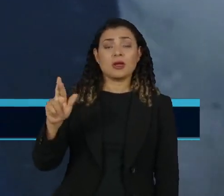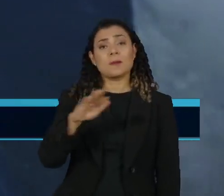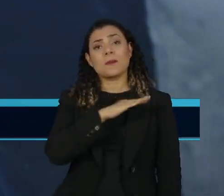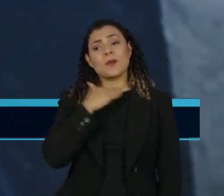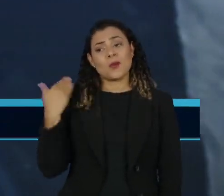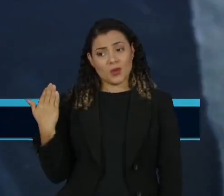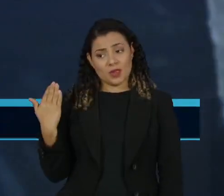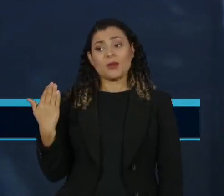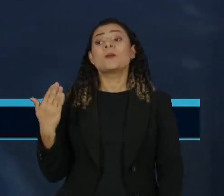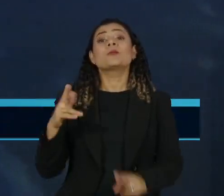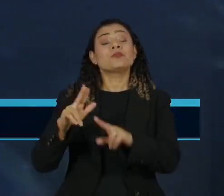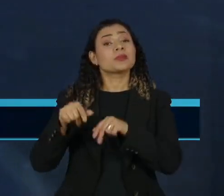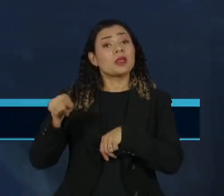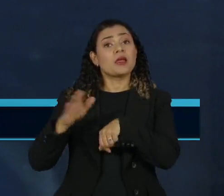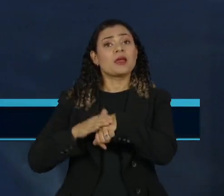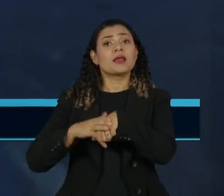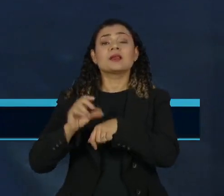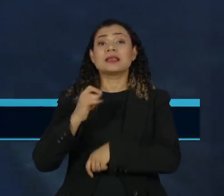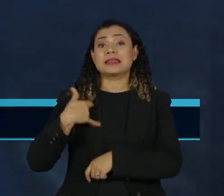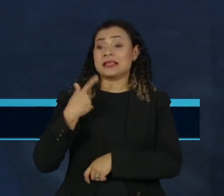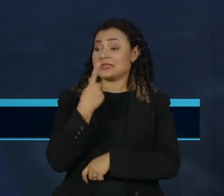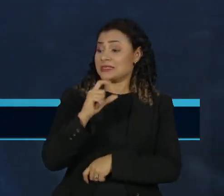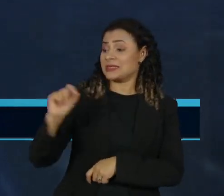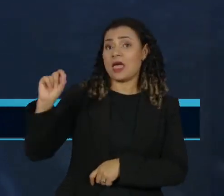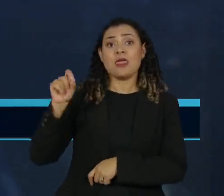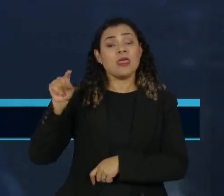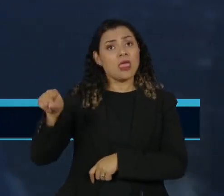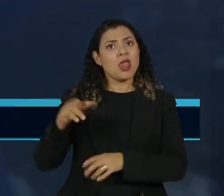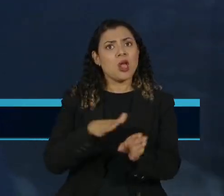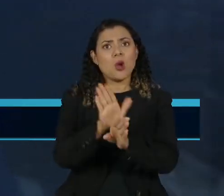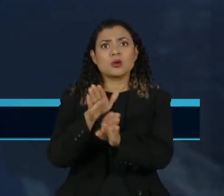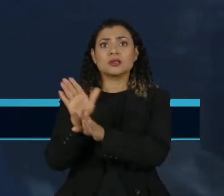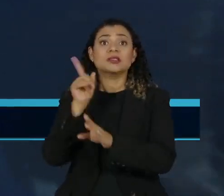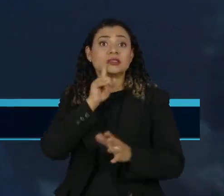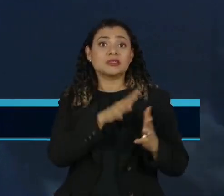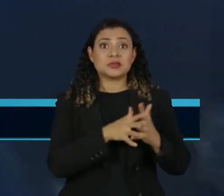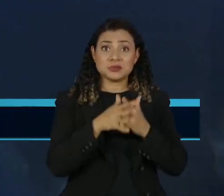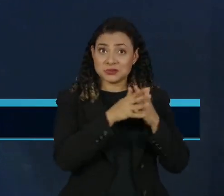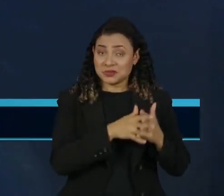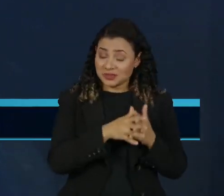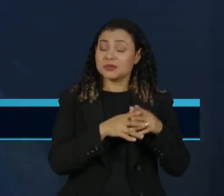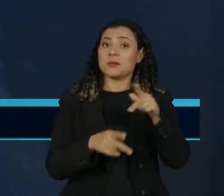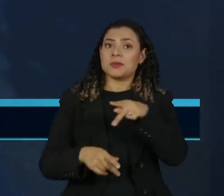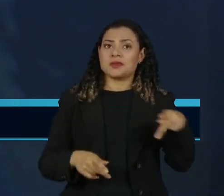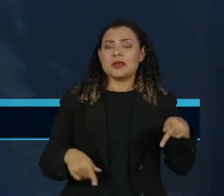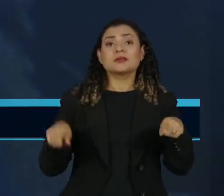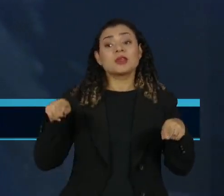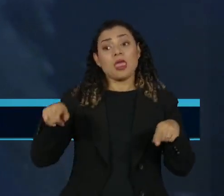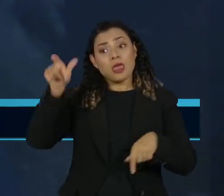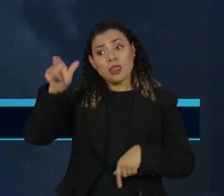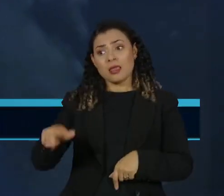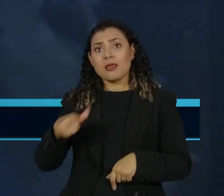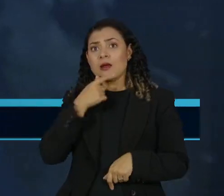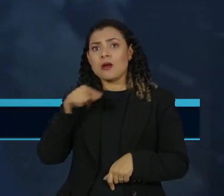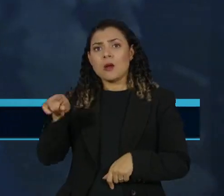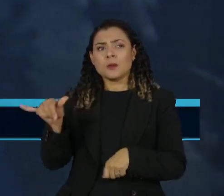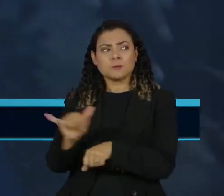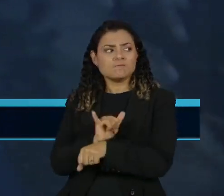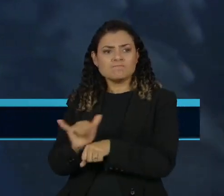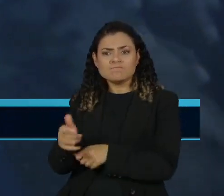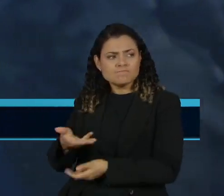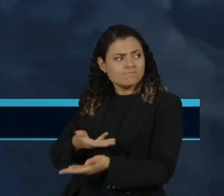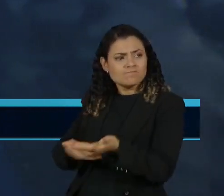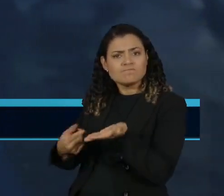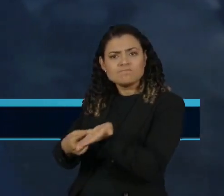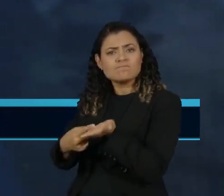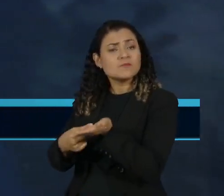anos. Secretário de Estado e conselheiro de vários presidentes dos Estados Unidos, Kissinger era considerado um estrategista. Foi